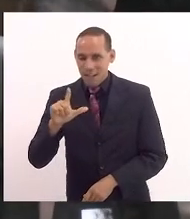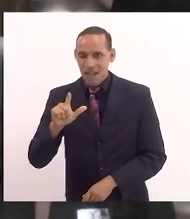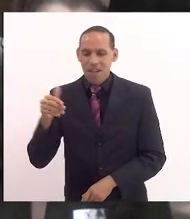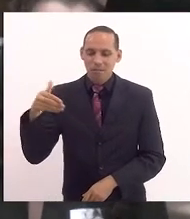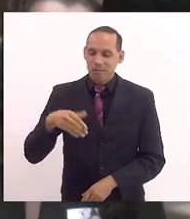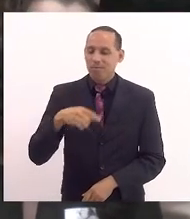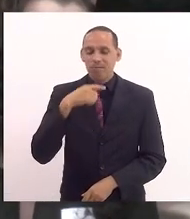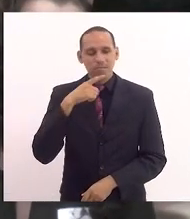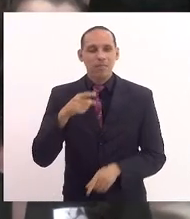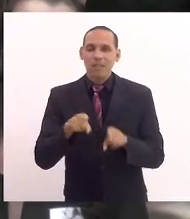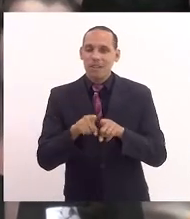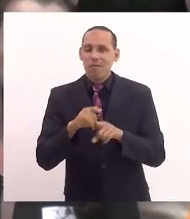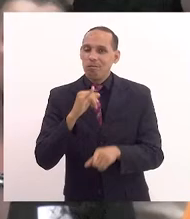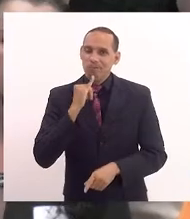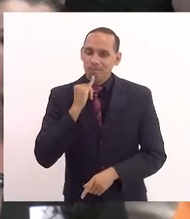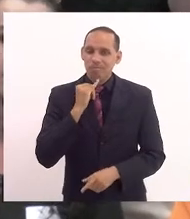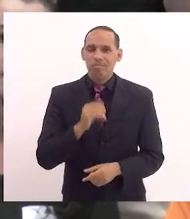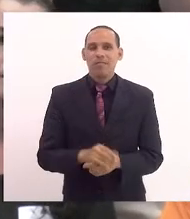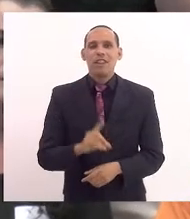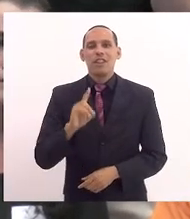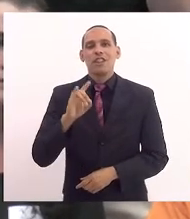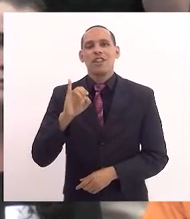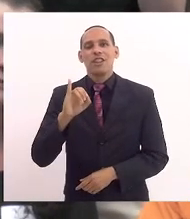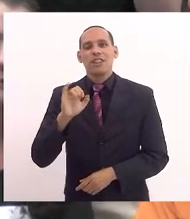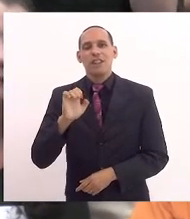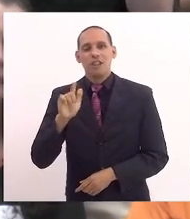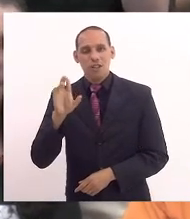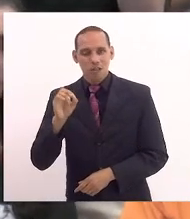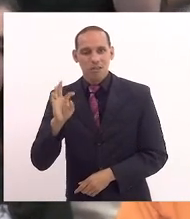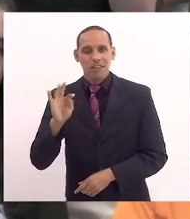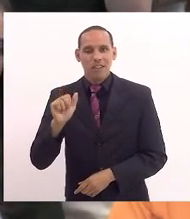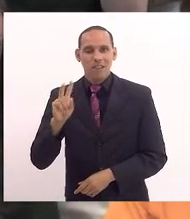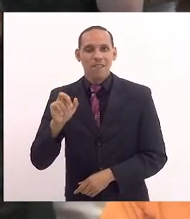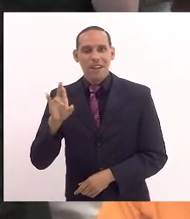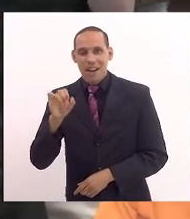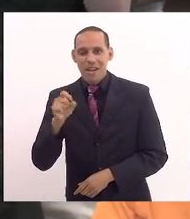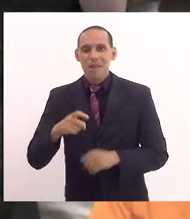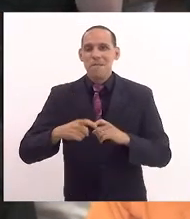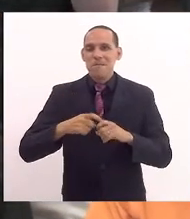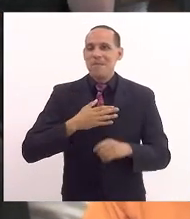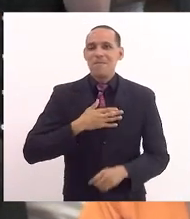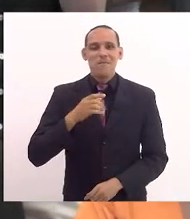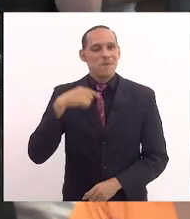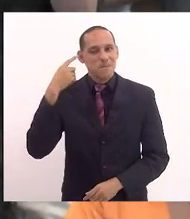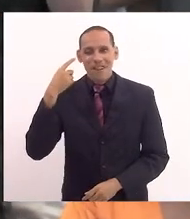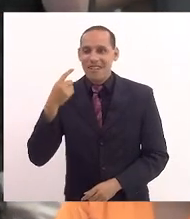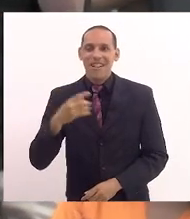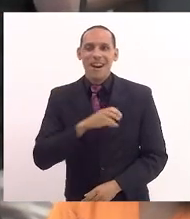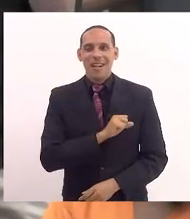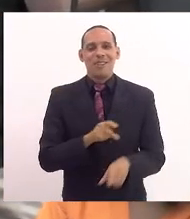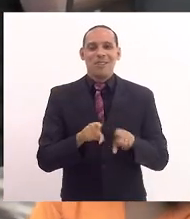não pôde vir também. Diego Tavares, meu médico maluco, te amo.